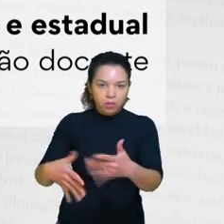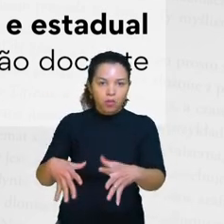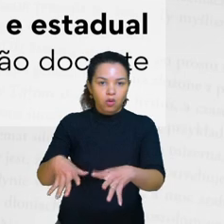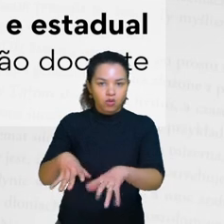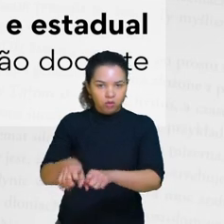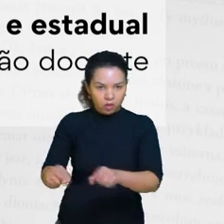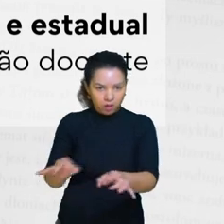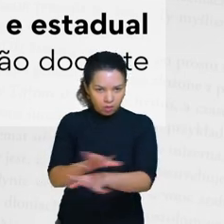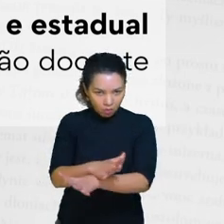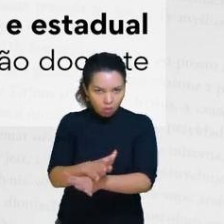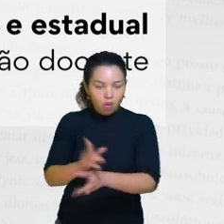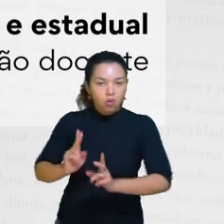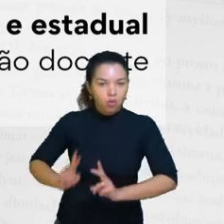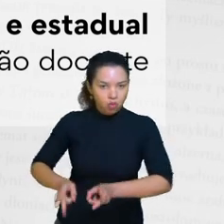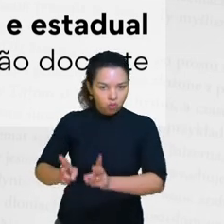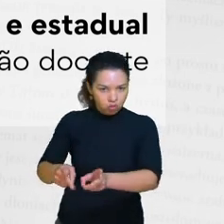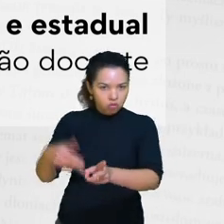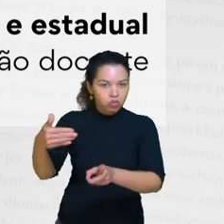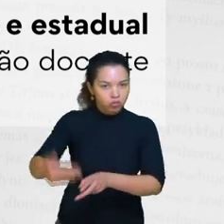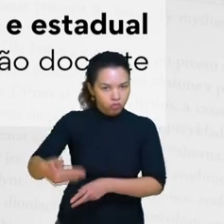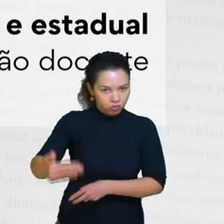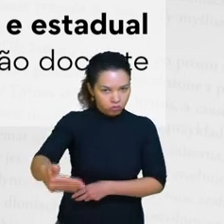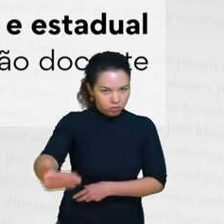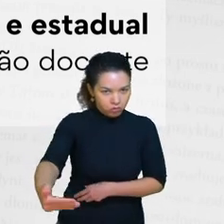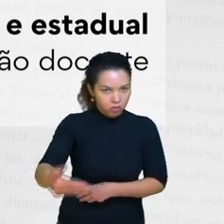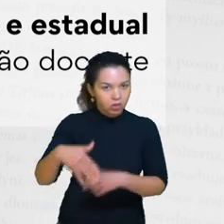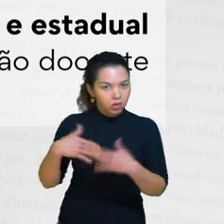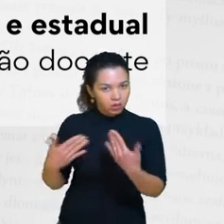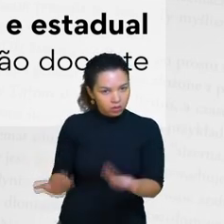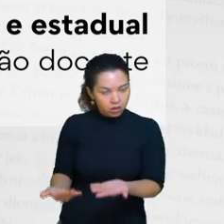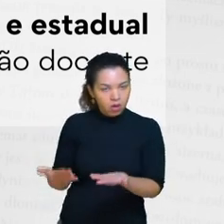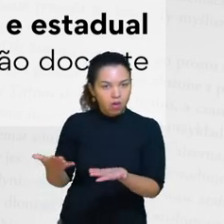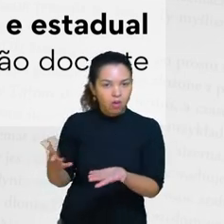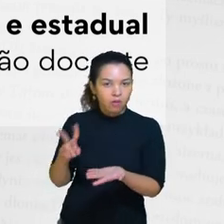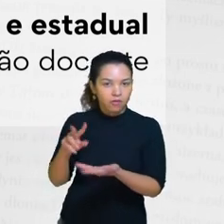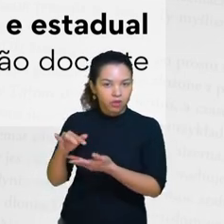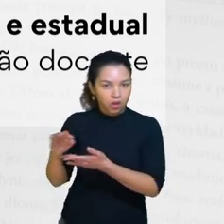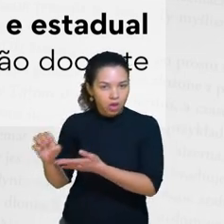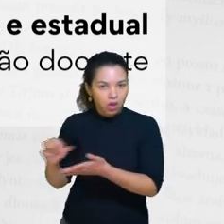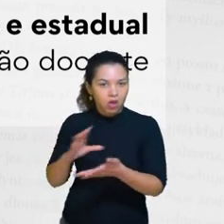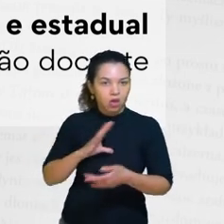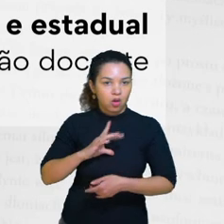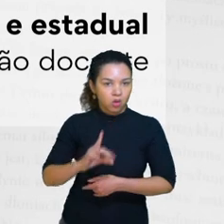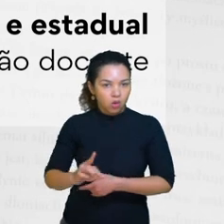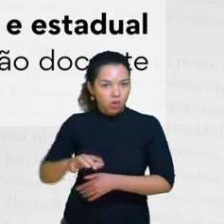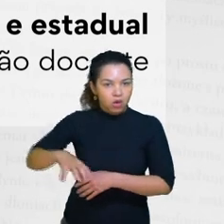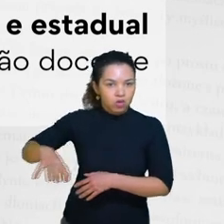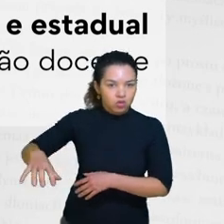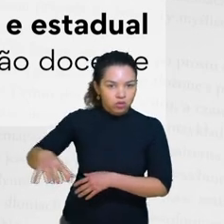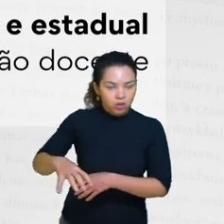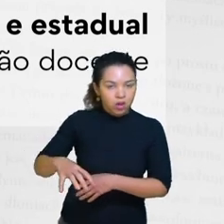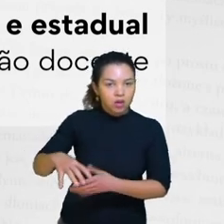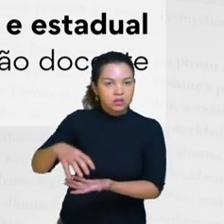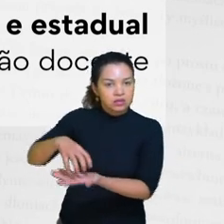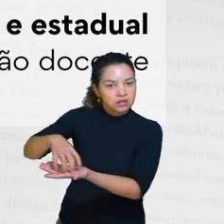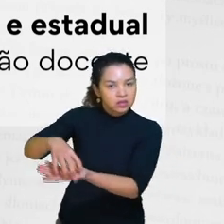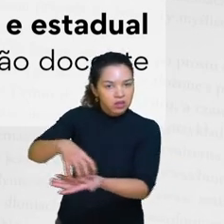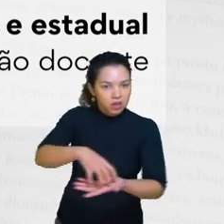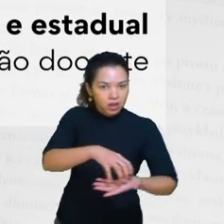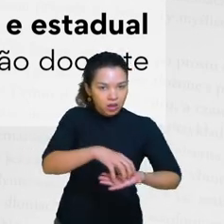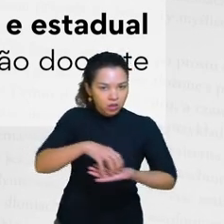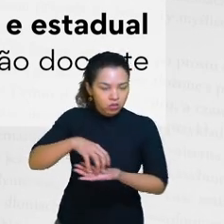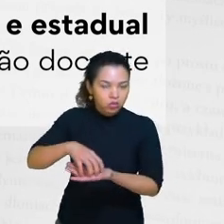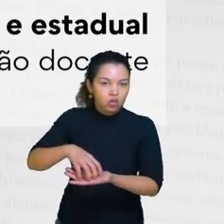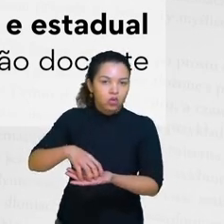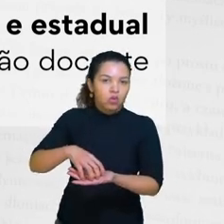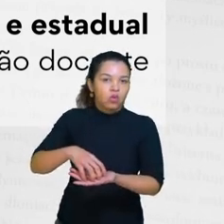e a capilaridade ou das i ou das coordenadorias regionais em em centros né Eh regionais de Formação isso